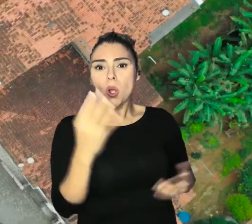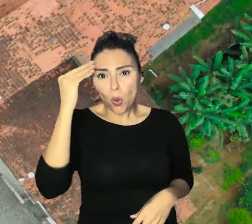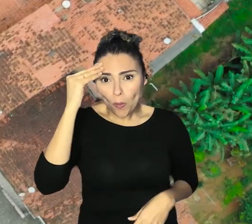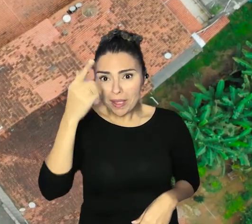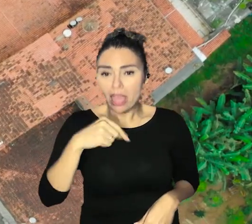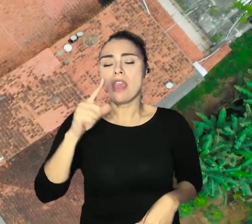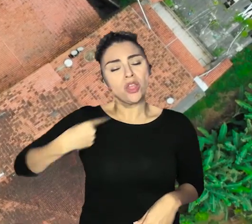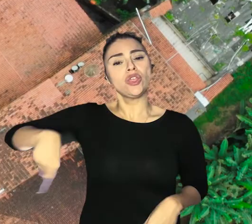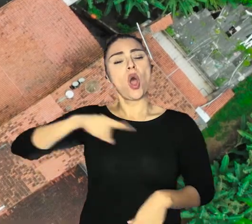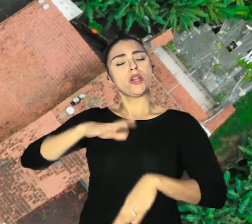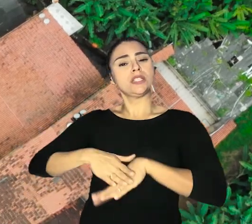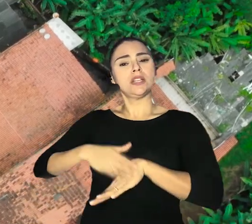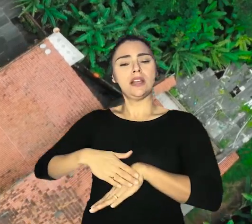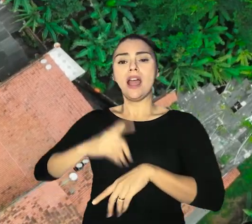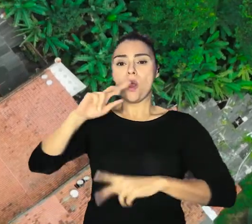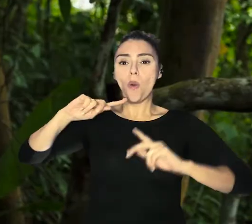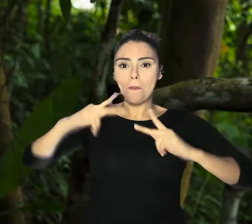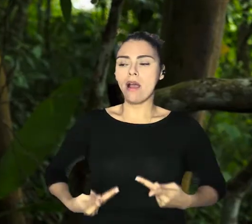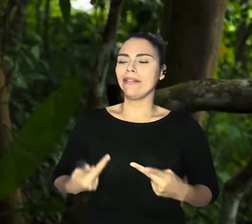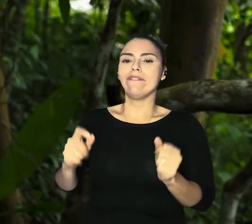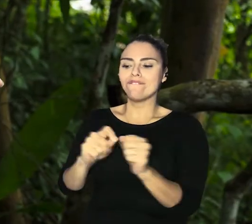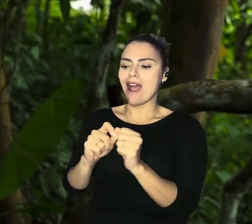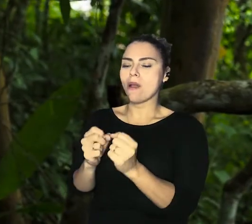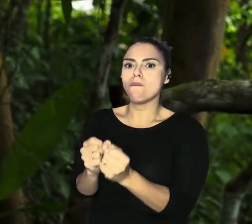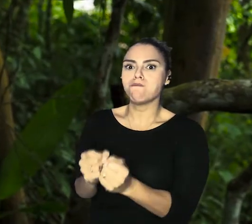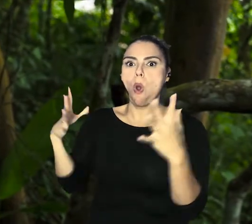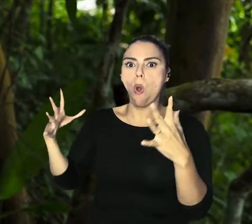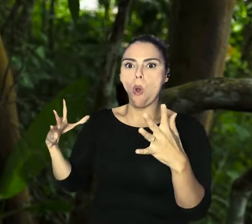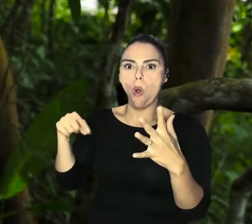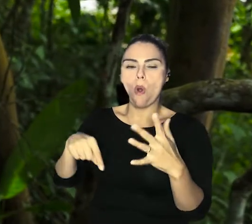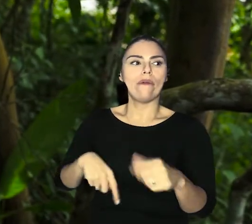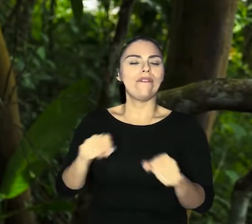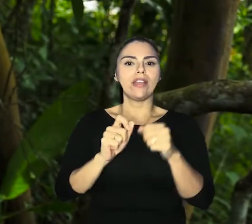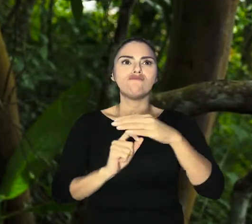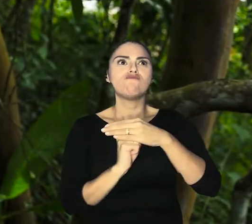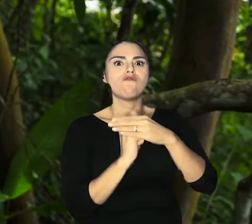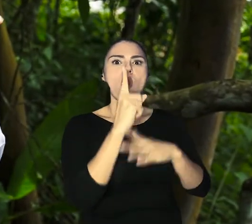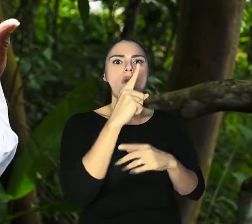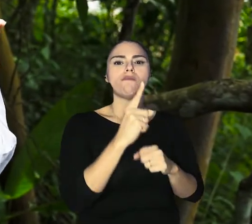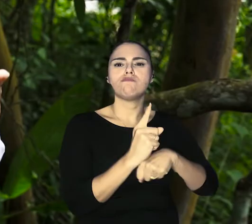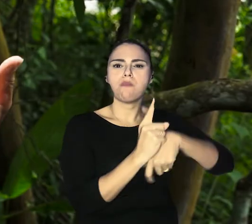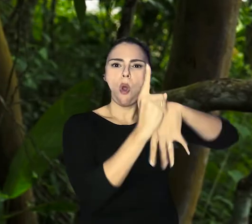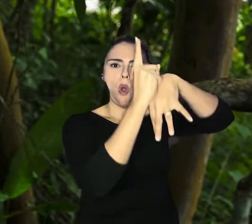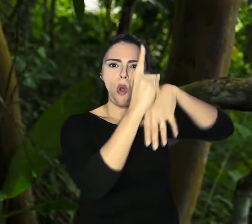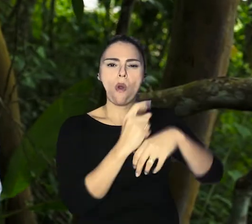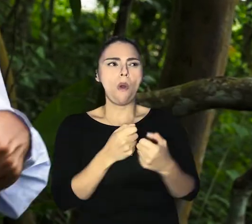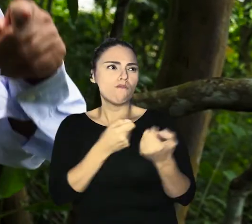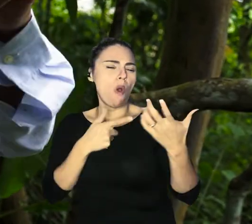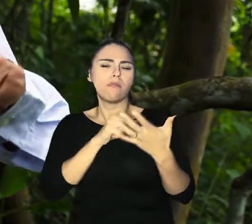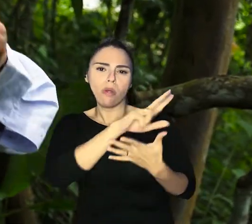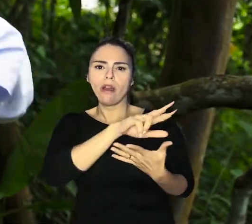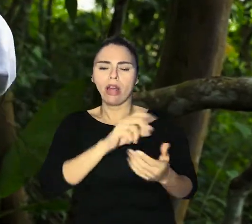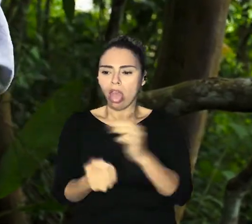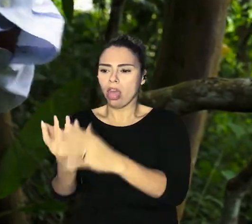A culpa é nossa. Nós, o homem cria bomba, o homem criou a bomba, criou os foguetes, criou os mísseis, criou isso, criou aquilo, mas